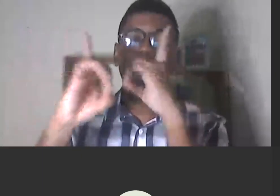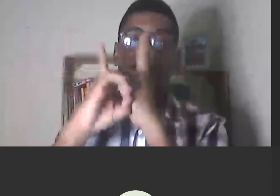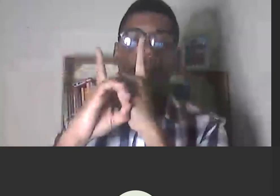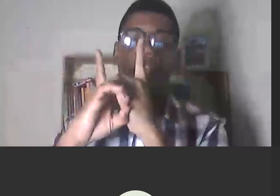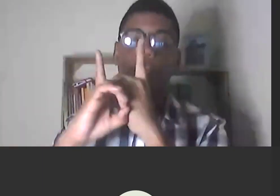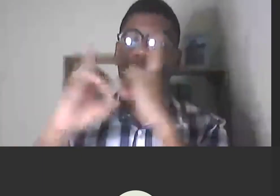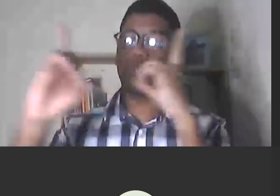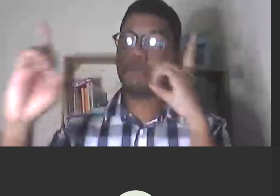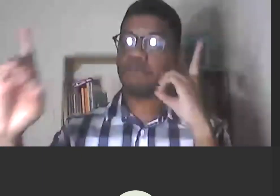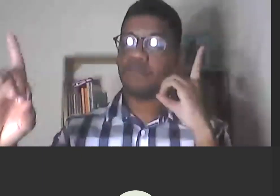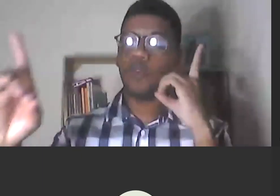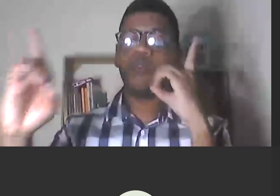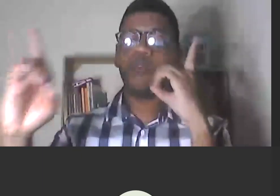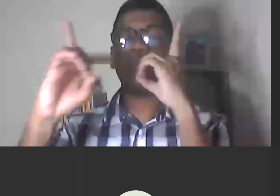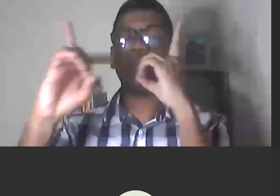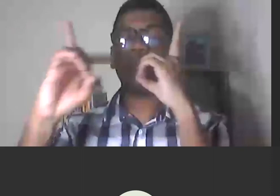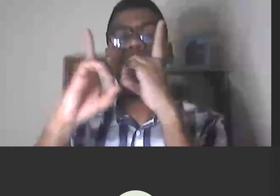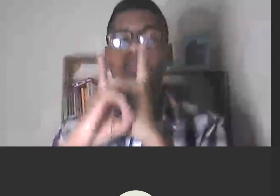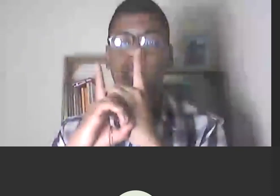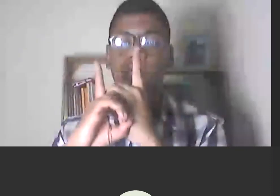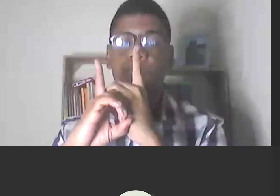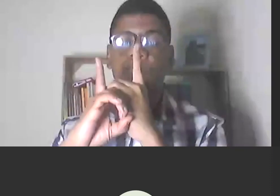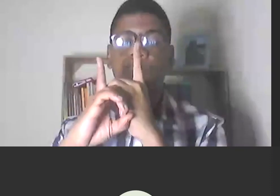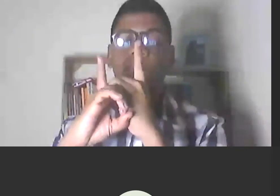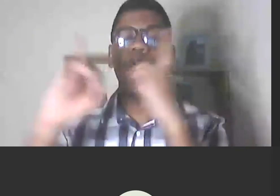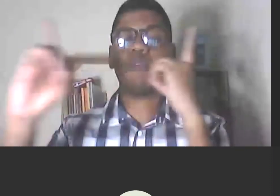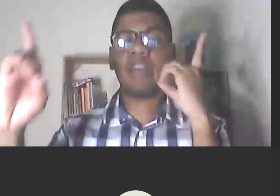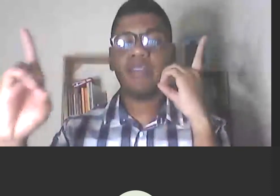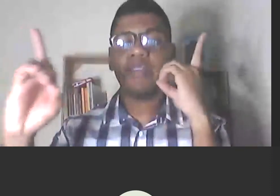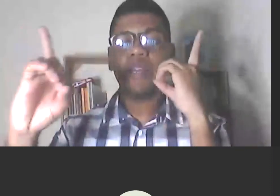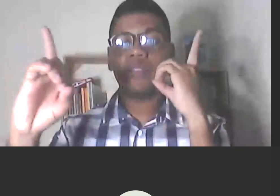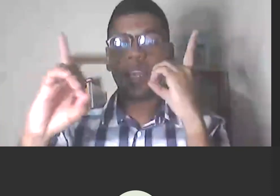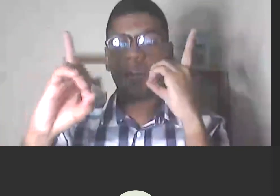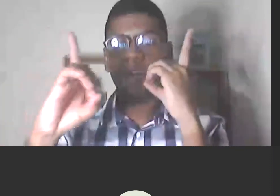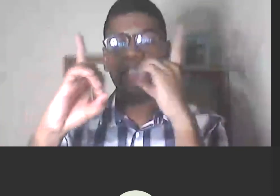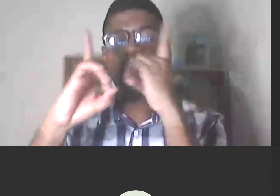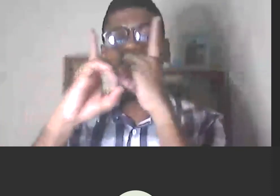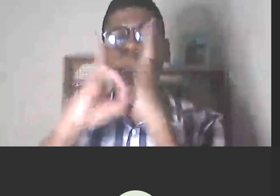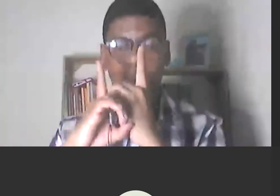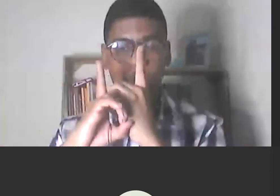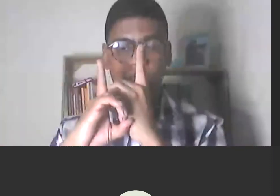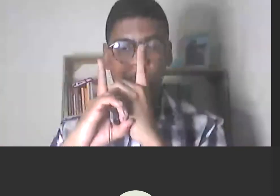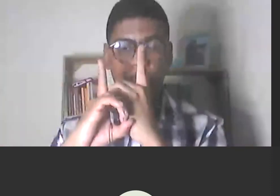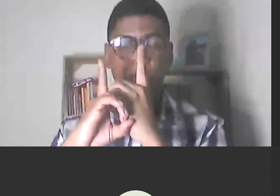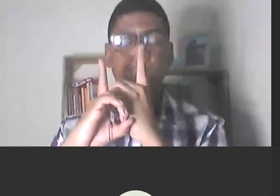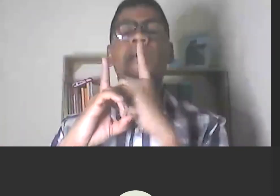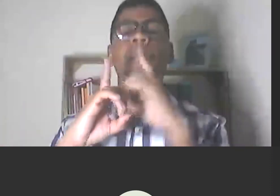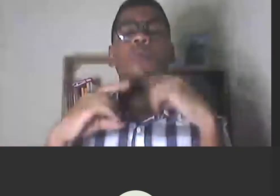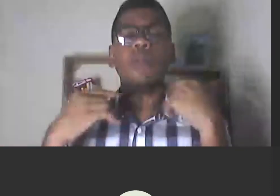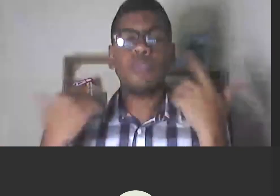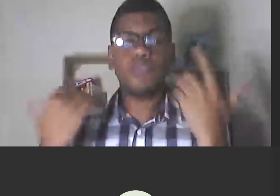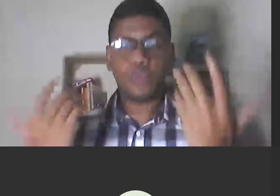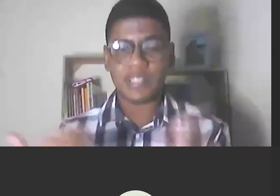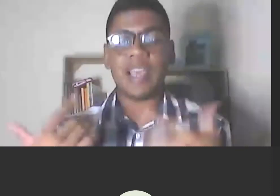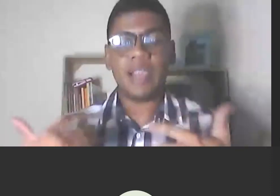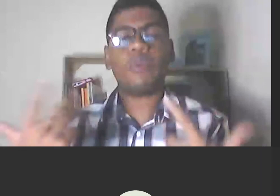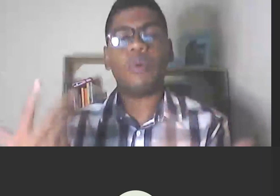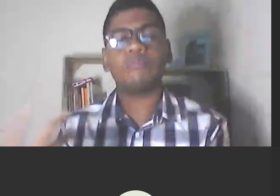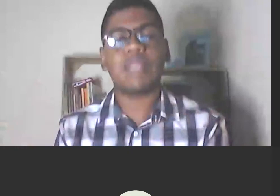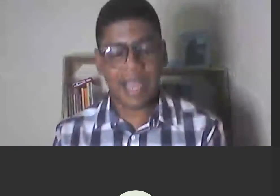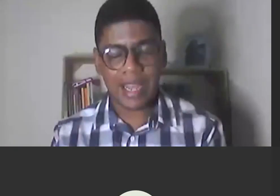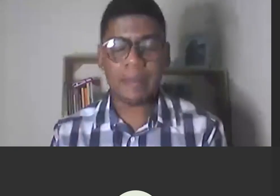duas mãos até o centro. Uma vai encontrar com a outra, tá? Uma vai colidir com a outra. Quando